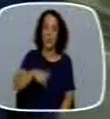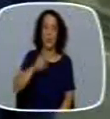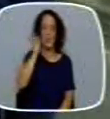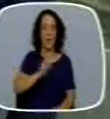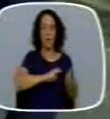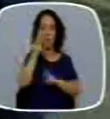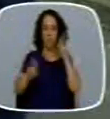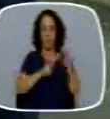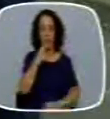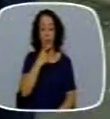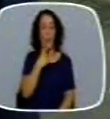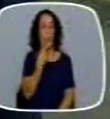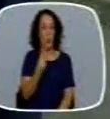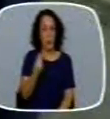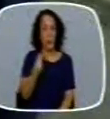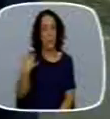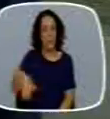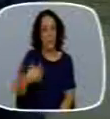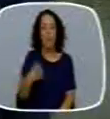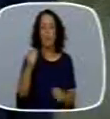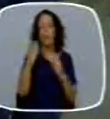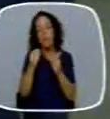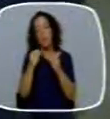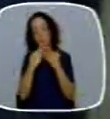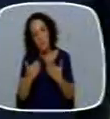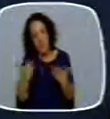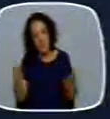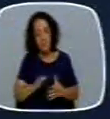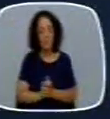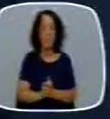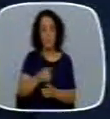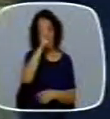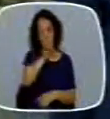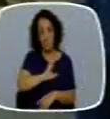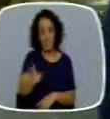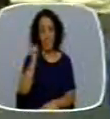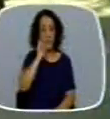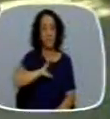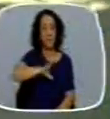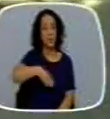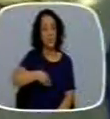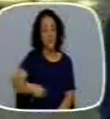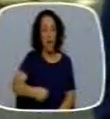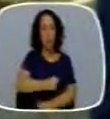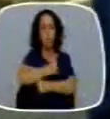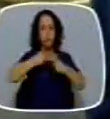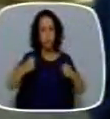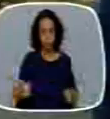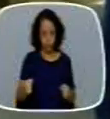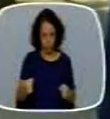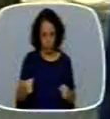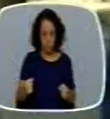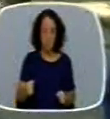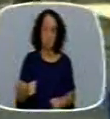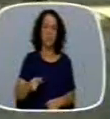agitado, mas, é por um bom motivo. Muito obrigada, obrigada. Obrigado. Bom, já sabe, dia então mundial da obesidade. Pode